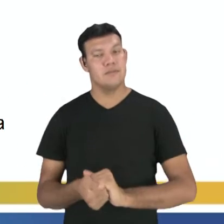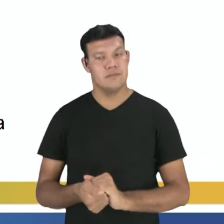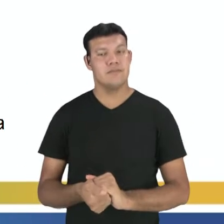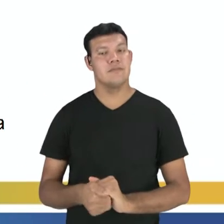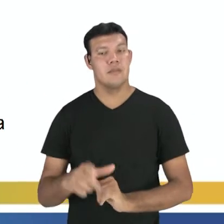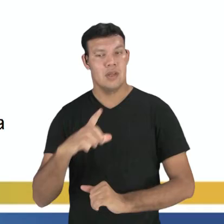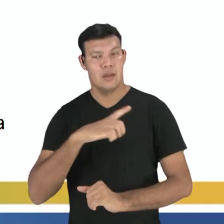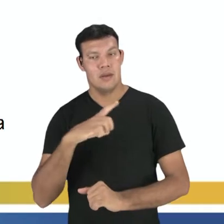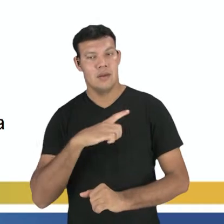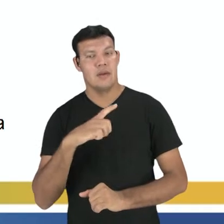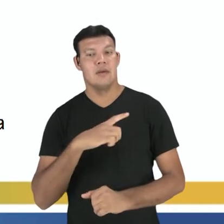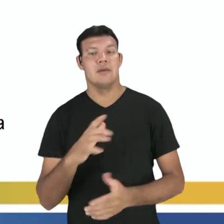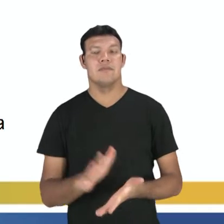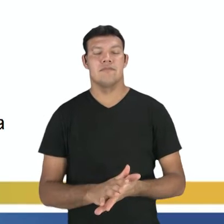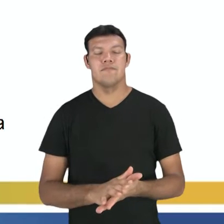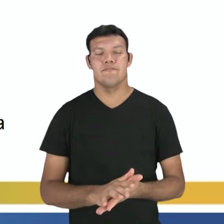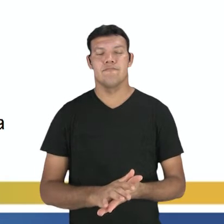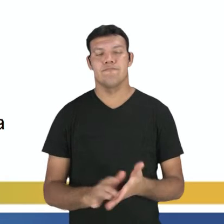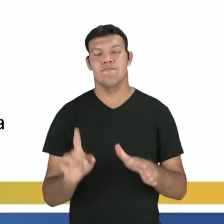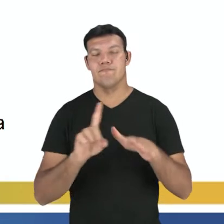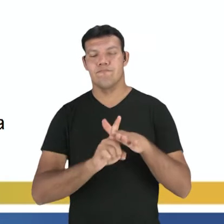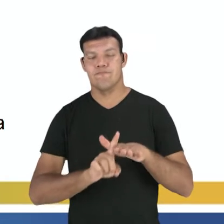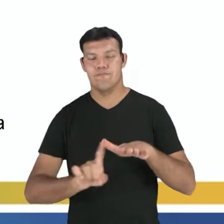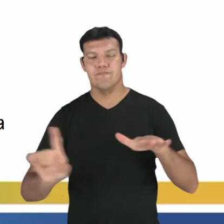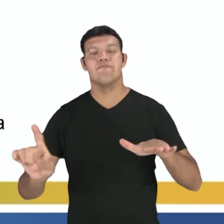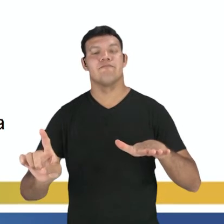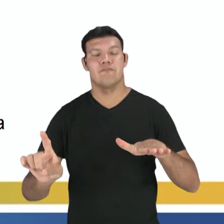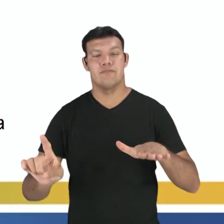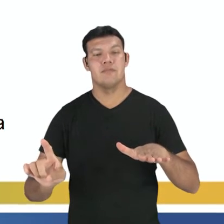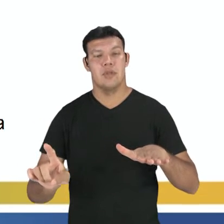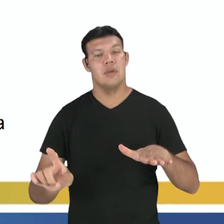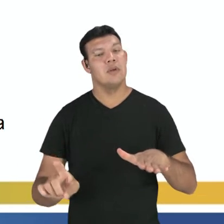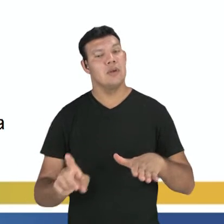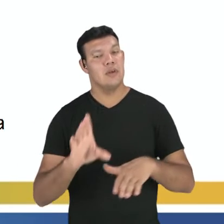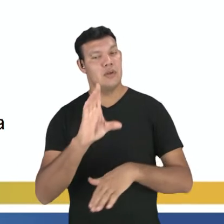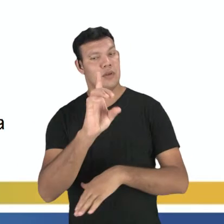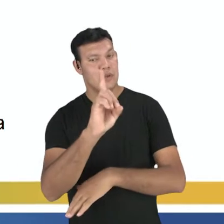que haja algumas restrições para o domínio.